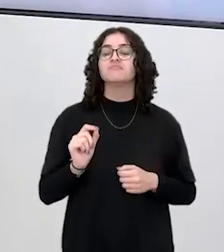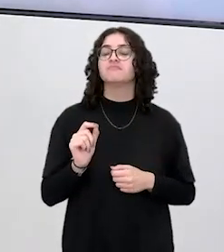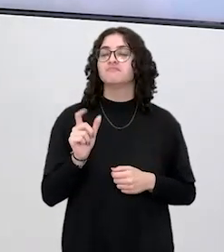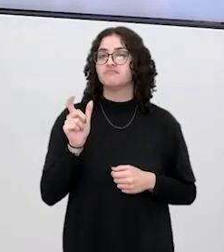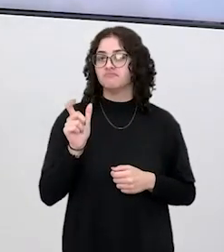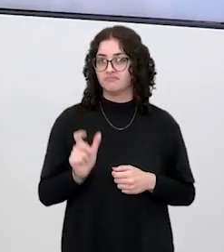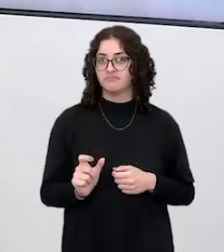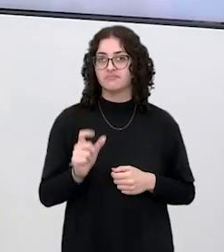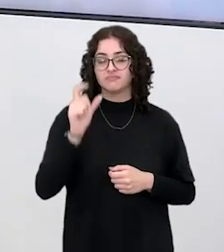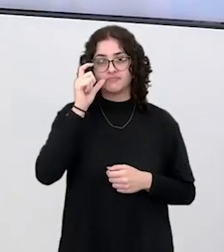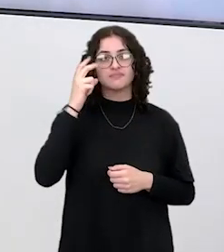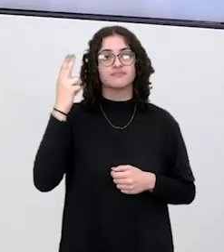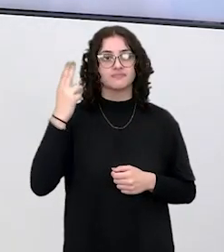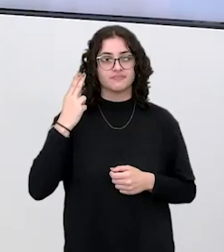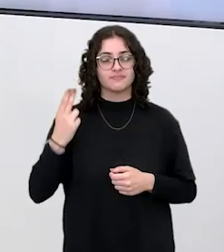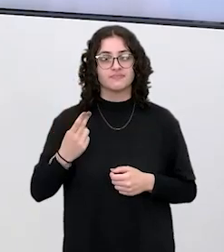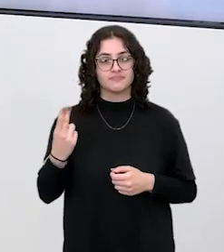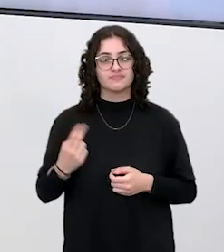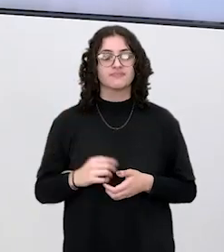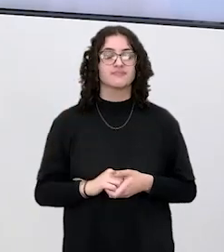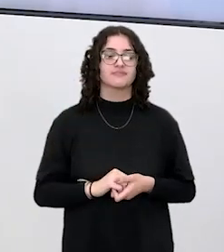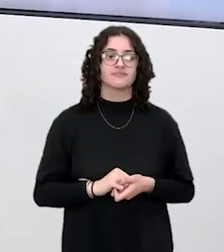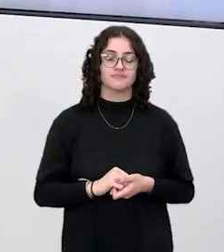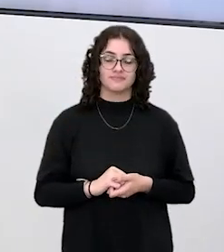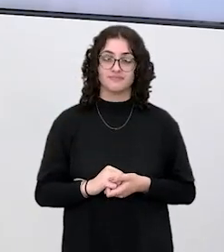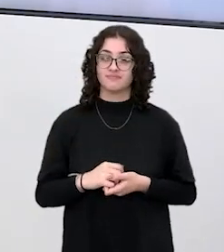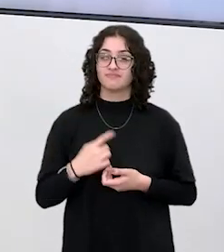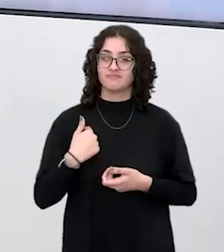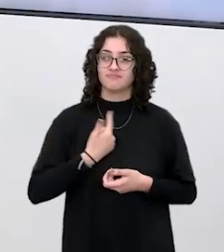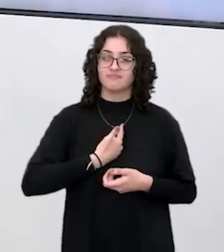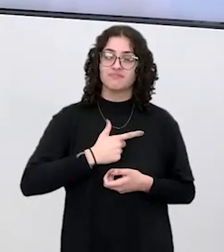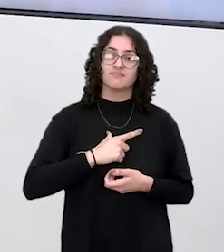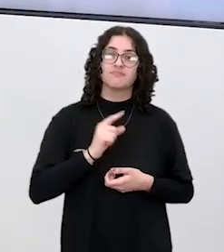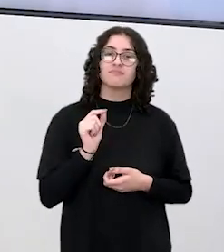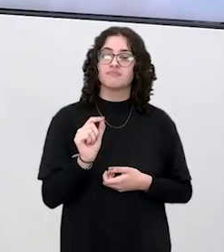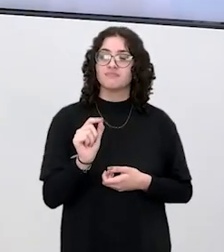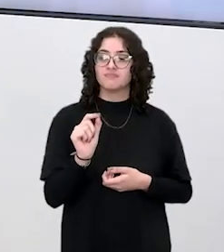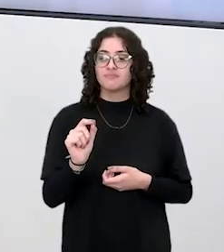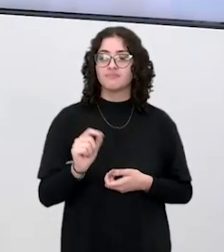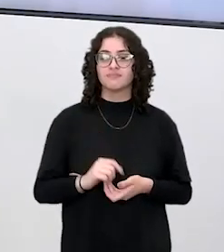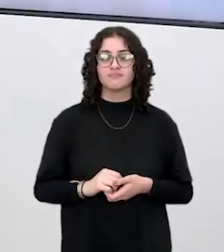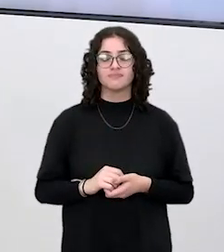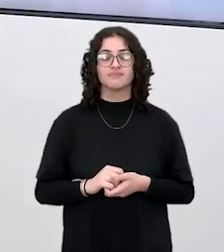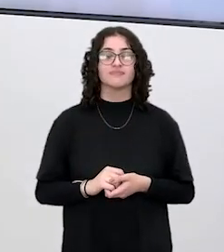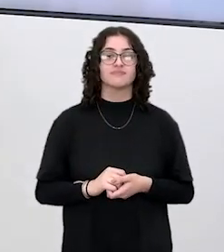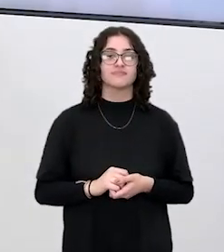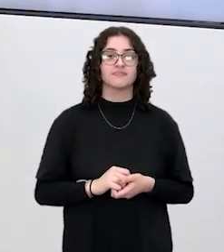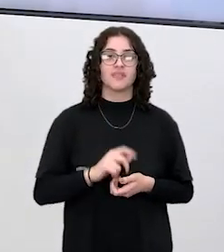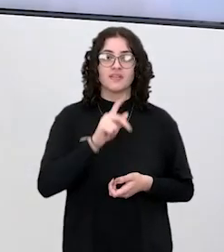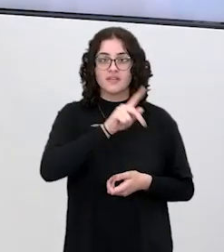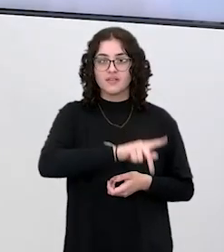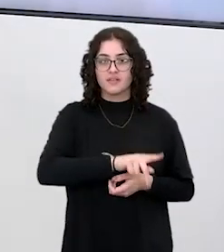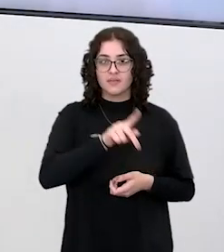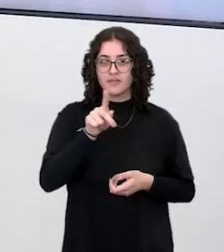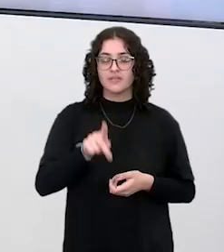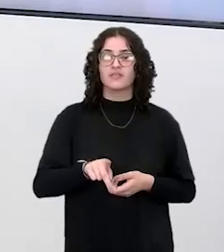então, a Natália. Nós também temos aqui o